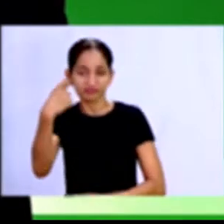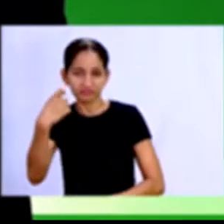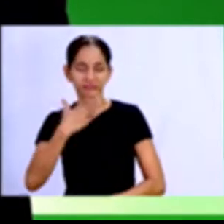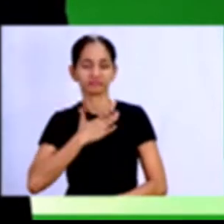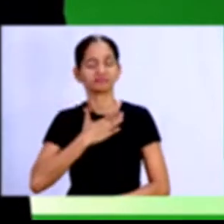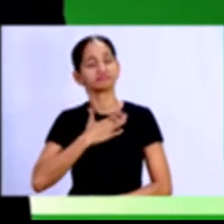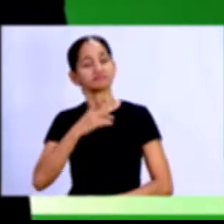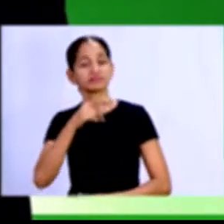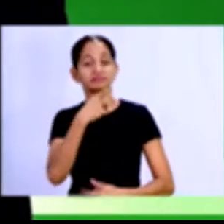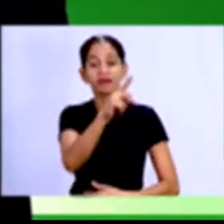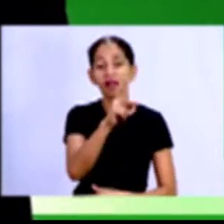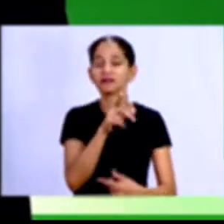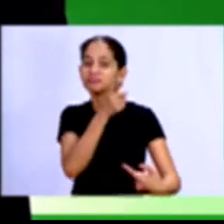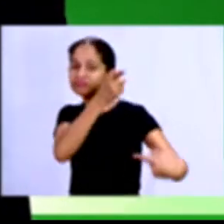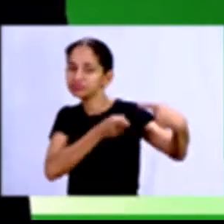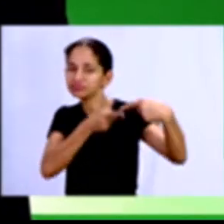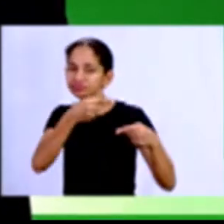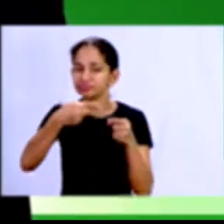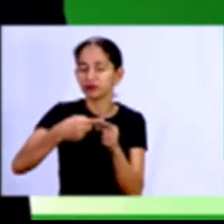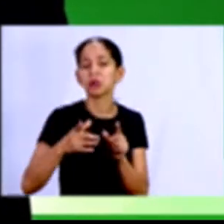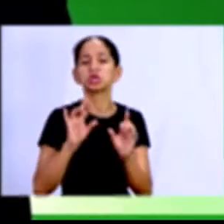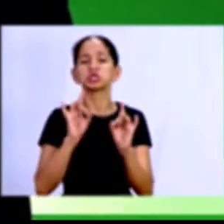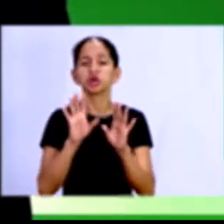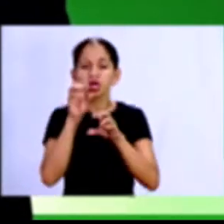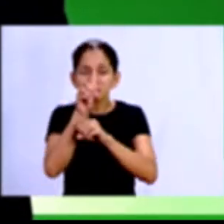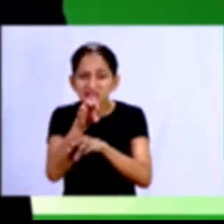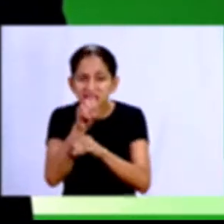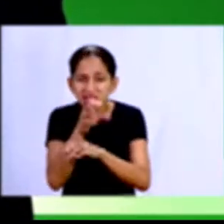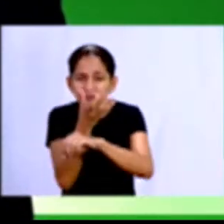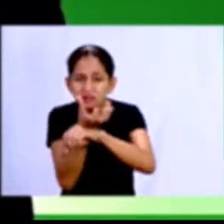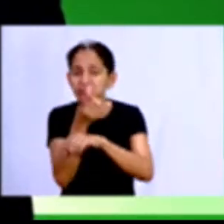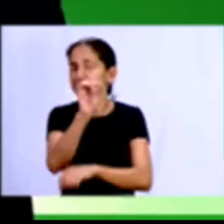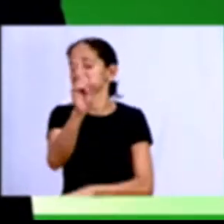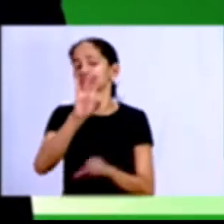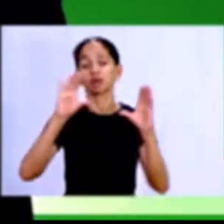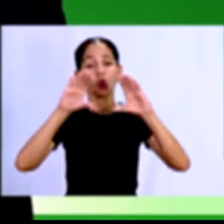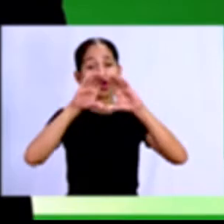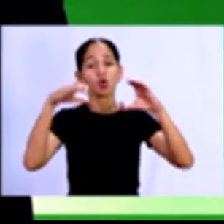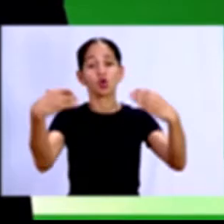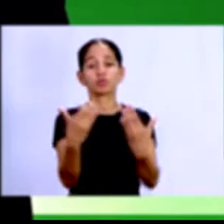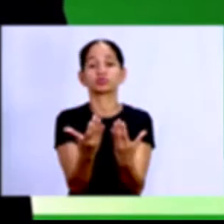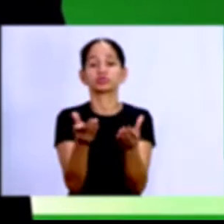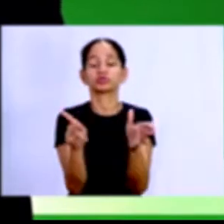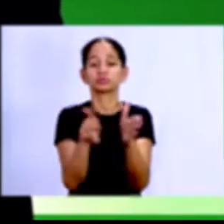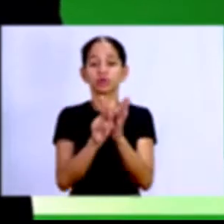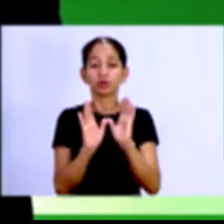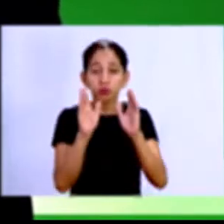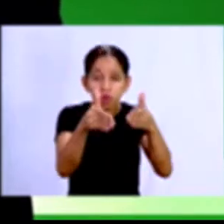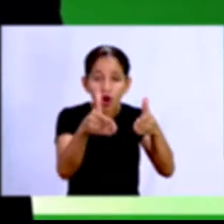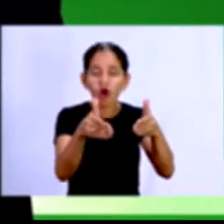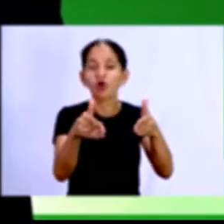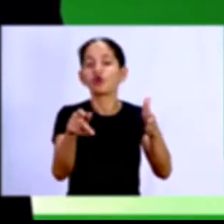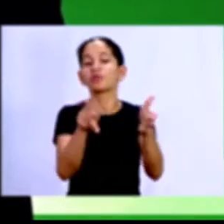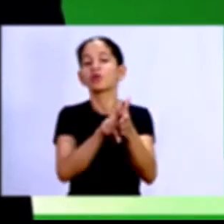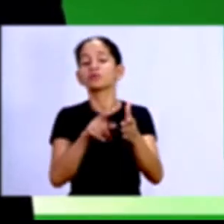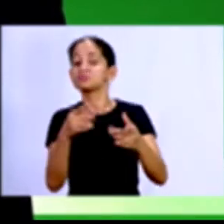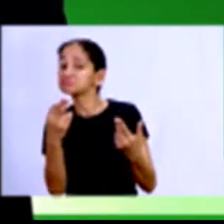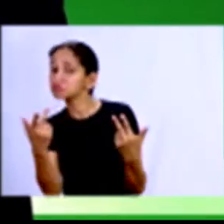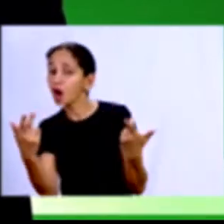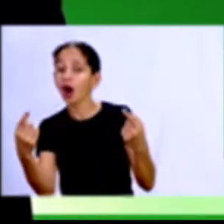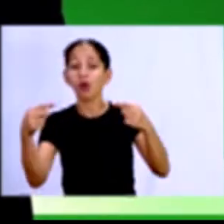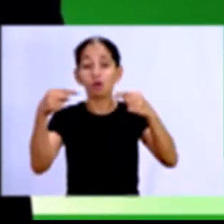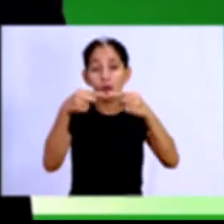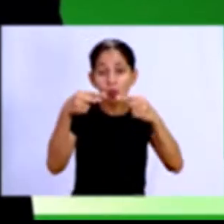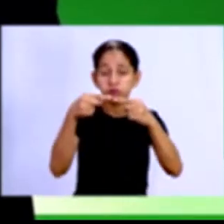Existem comunidades não só para o ensino de uma disciplina específica, mas comunidades também de interesses comuns. As pessoas